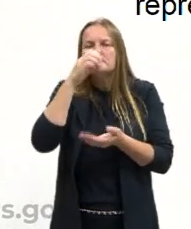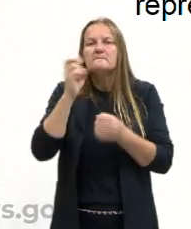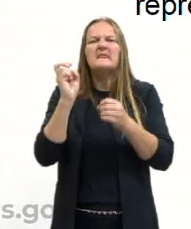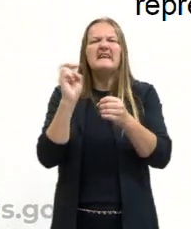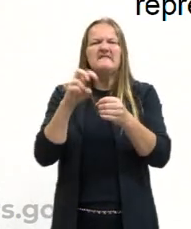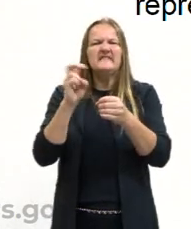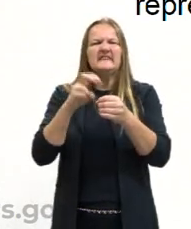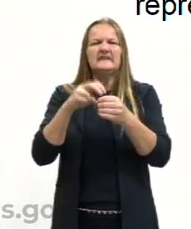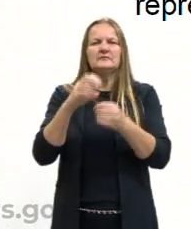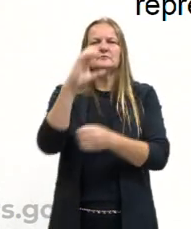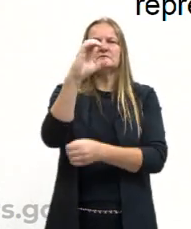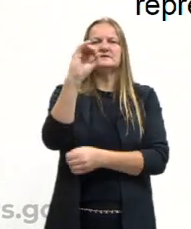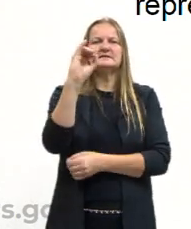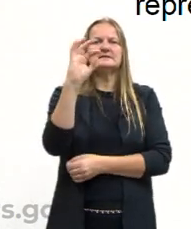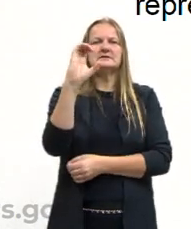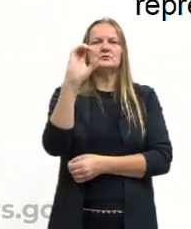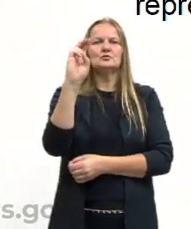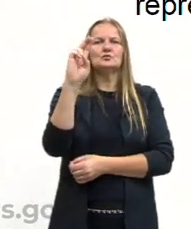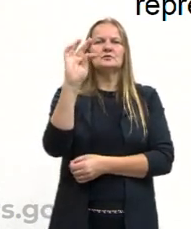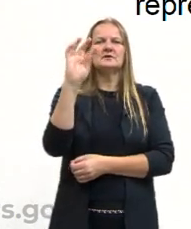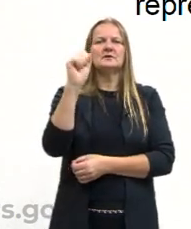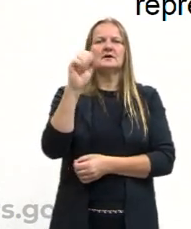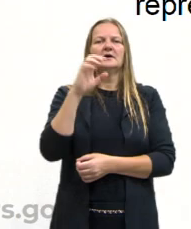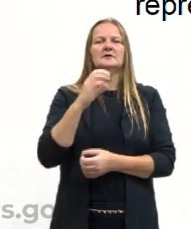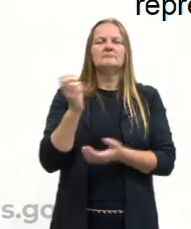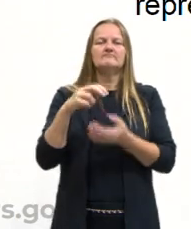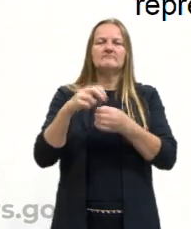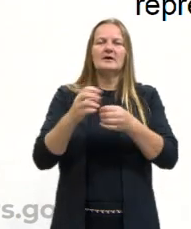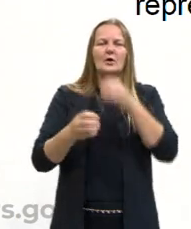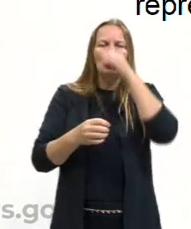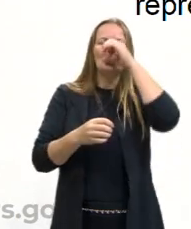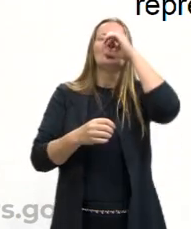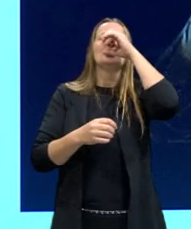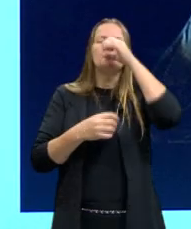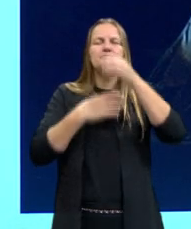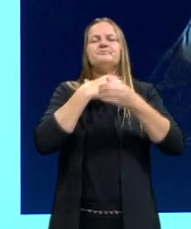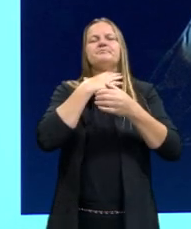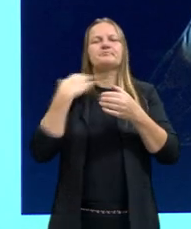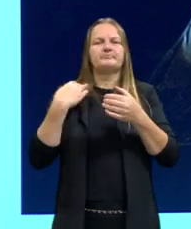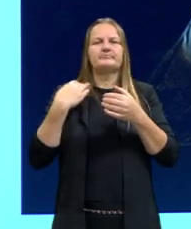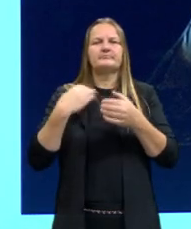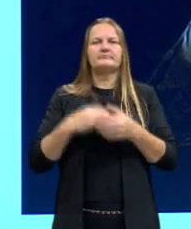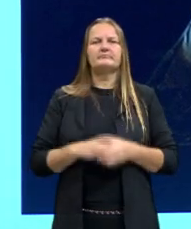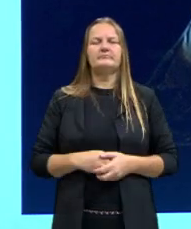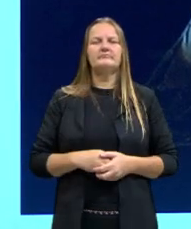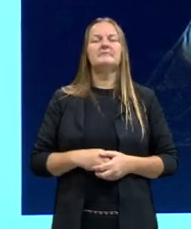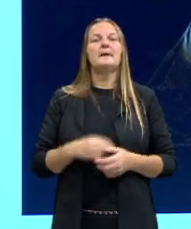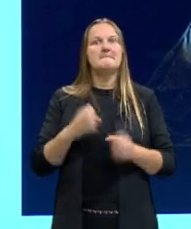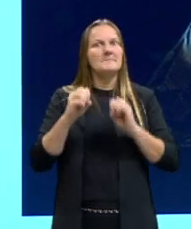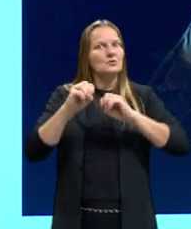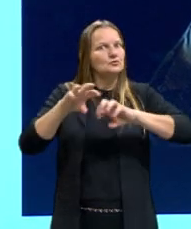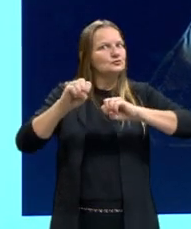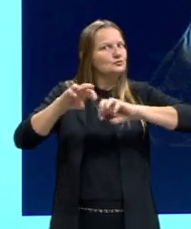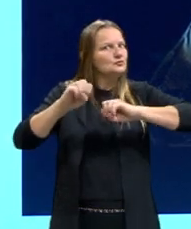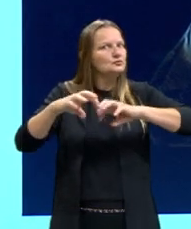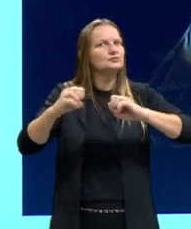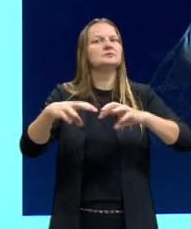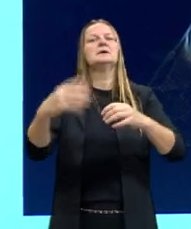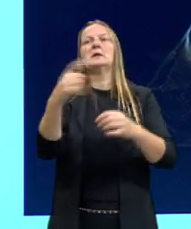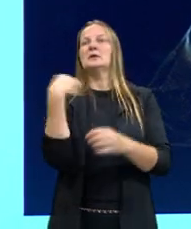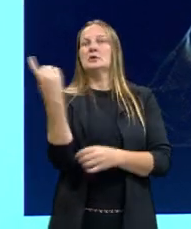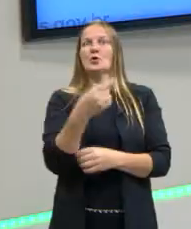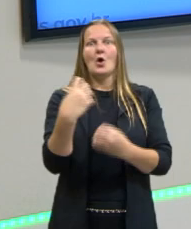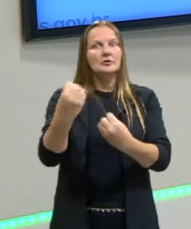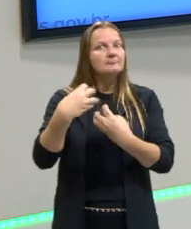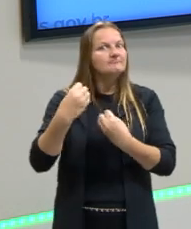enfim acaba sendo um molho acaba Morrendo do Sócrates né Então olha só né O só que desse para nós vários ensinamentos né questão